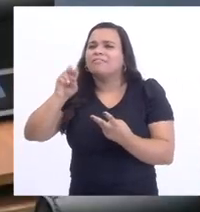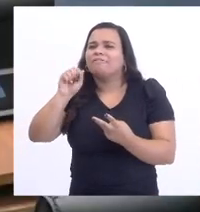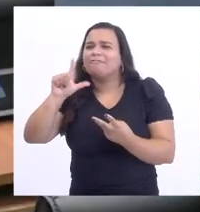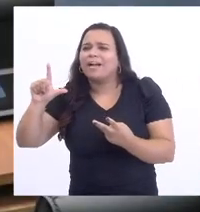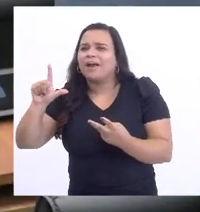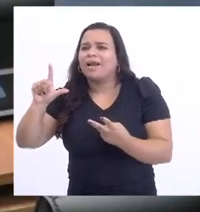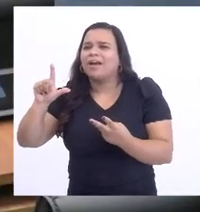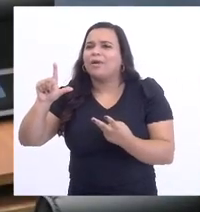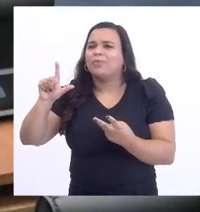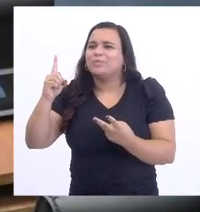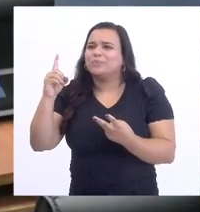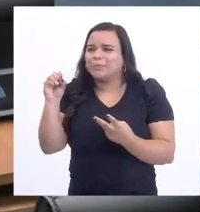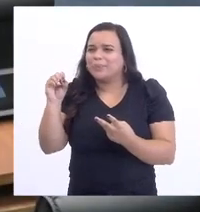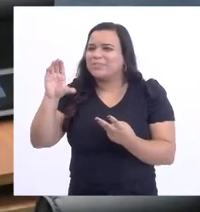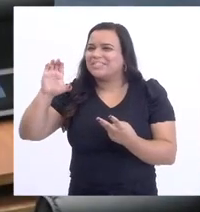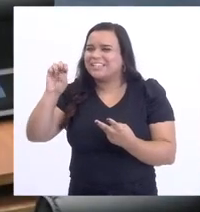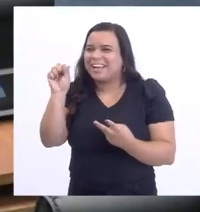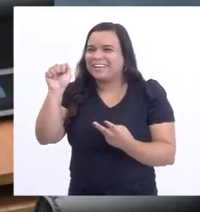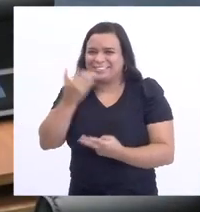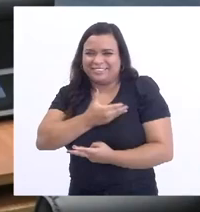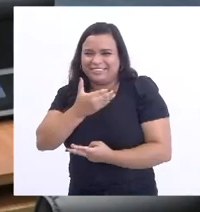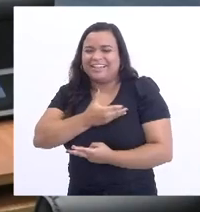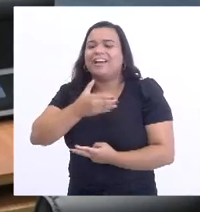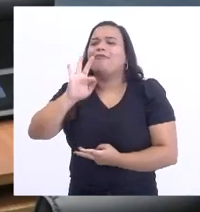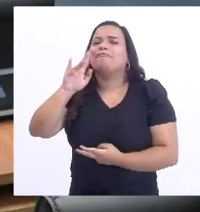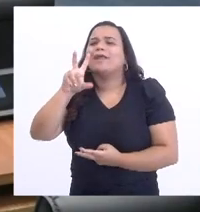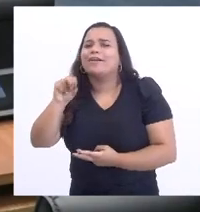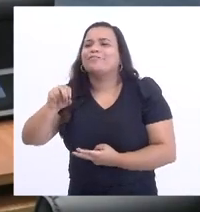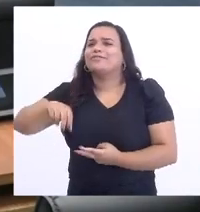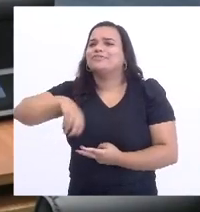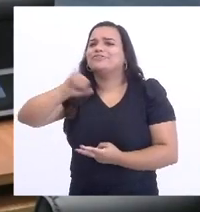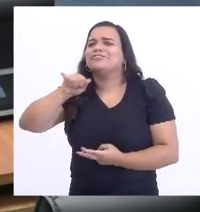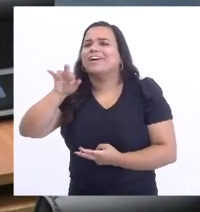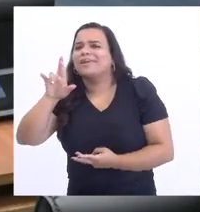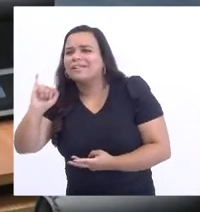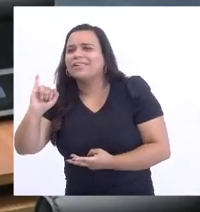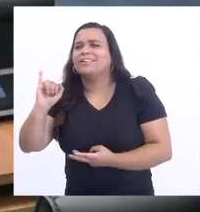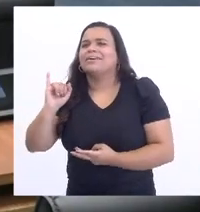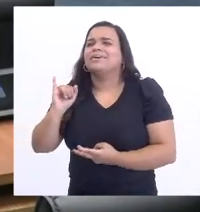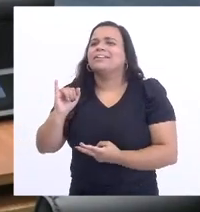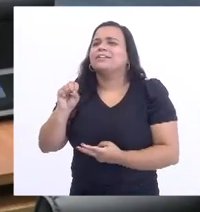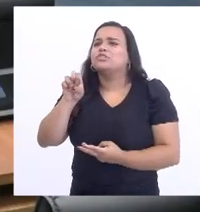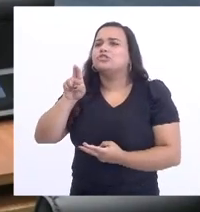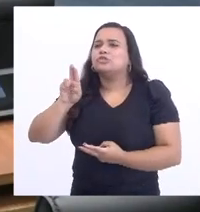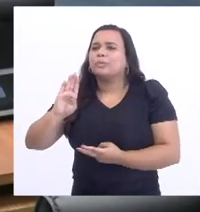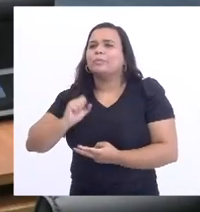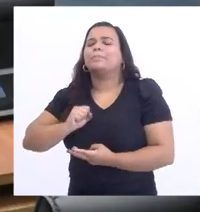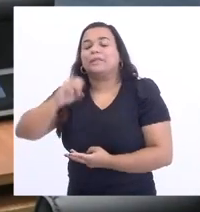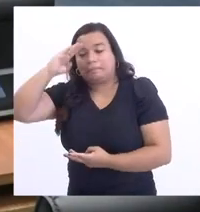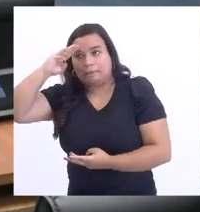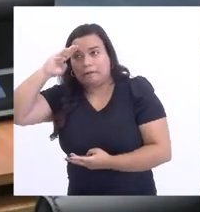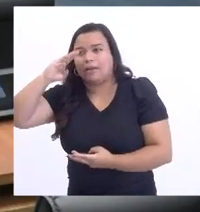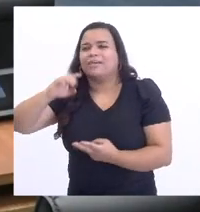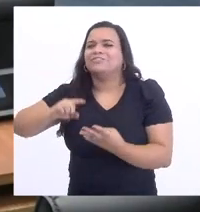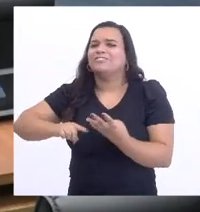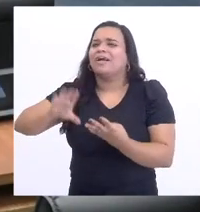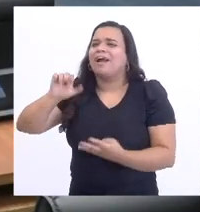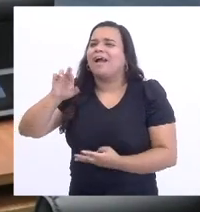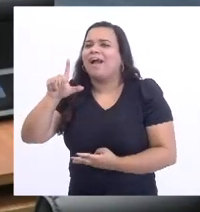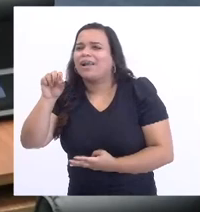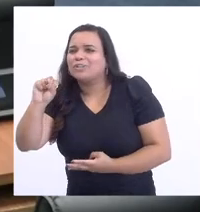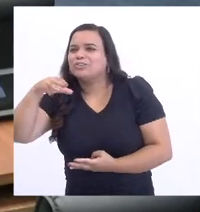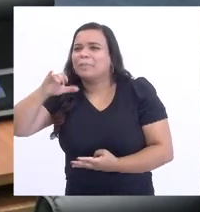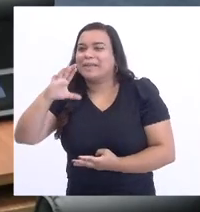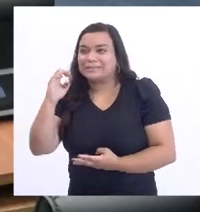de Ceasa, Flávio, Jari, Bebetão, subtenente, Carlos Macedo, rodando o